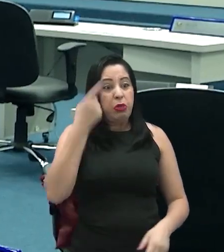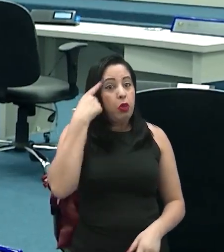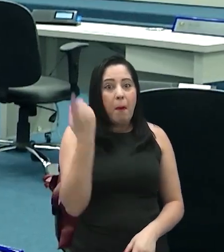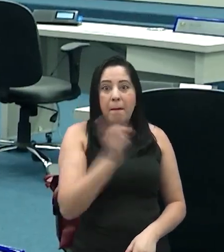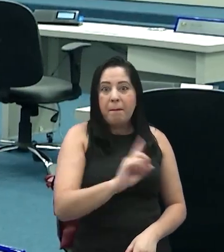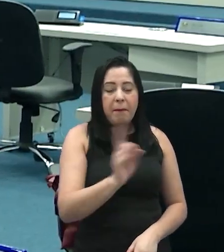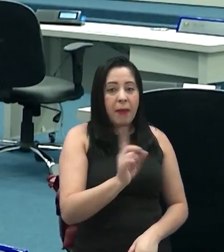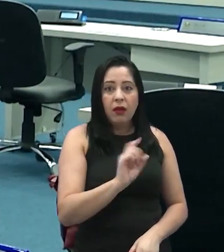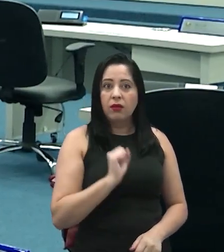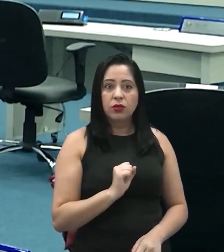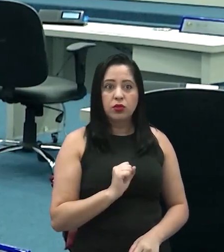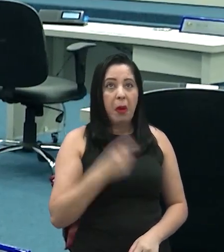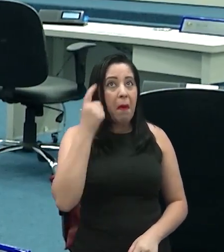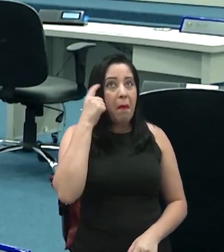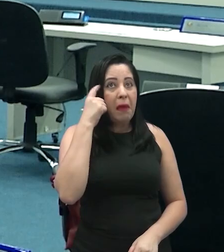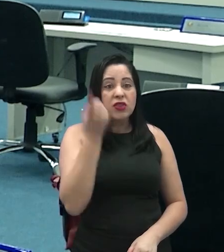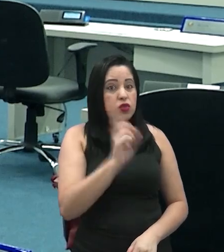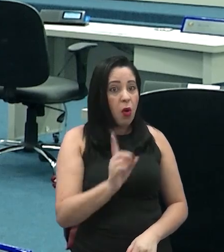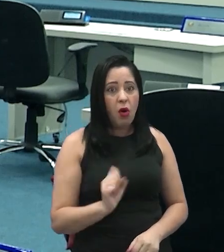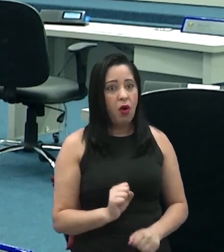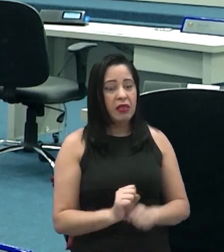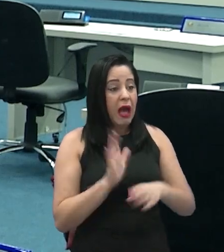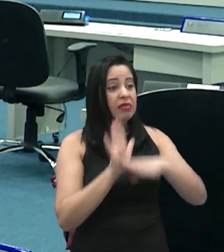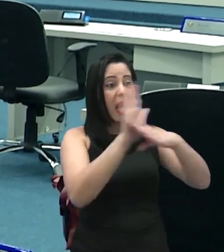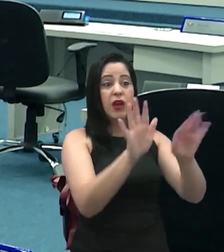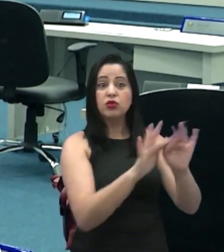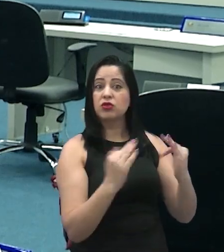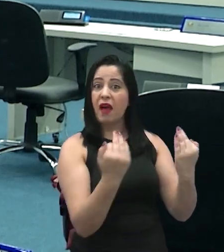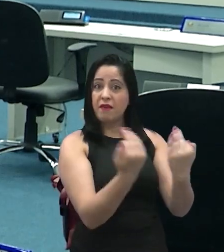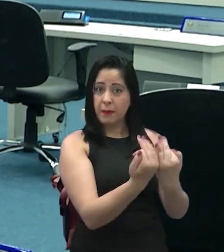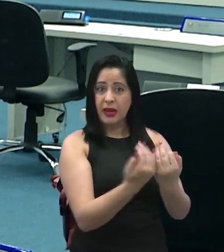pensou nas famílias das presas, que já